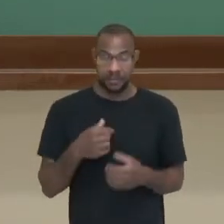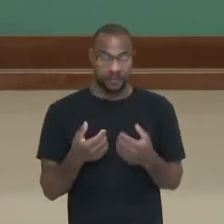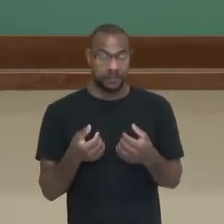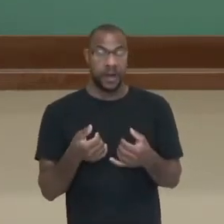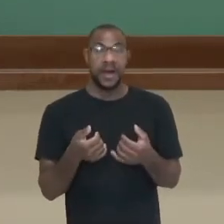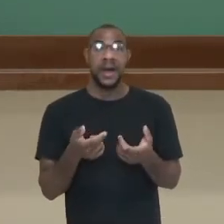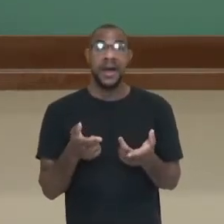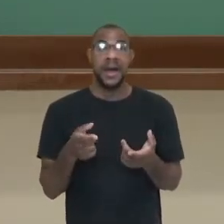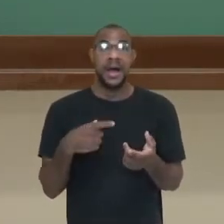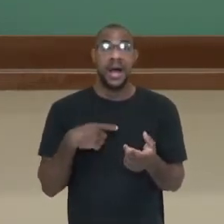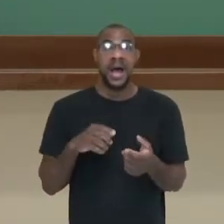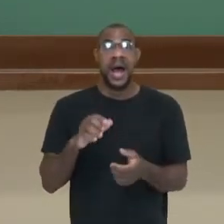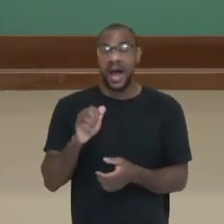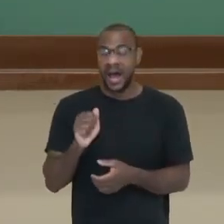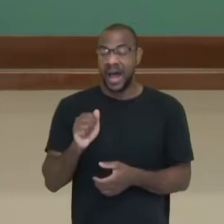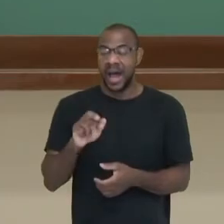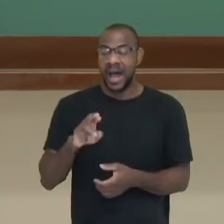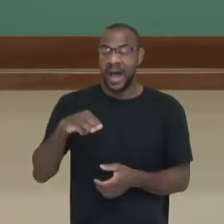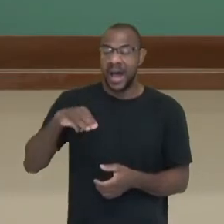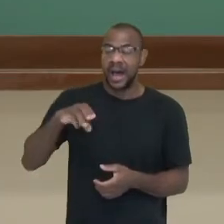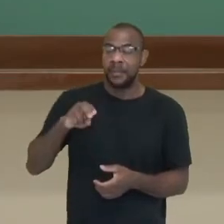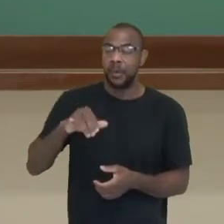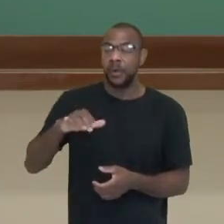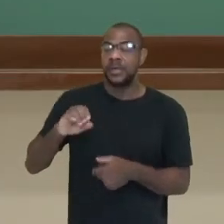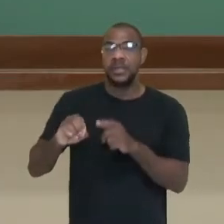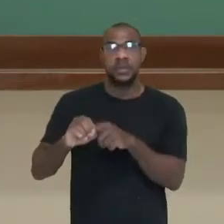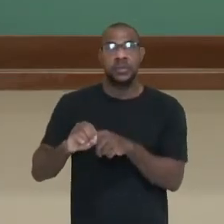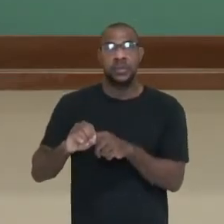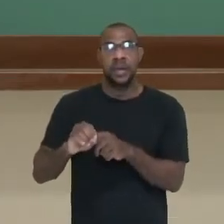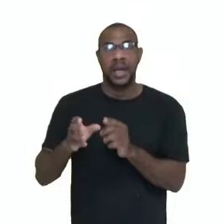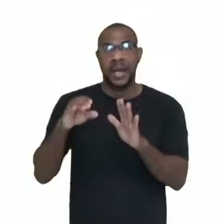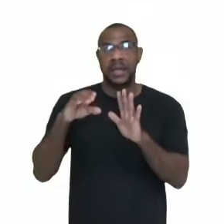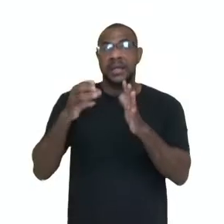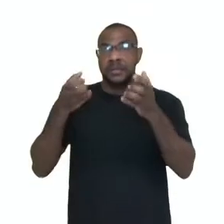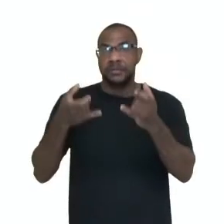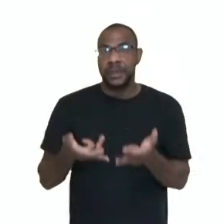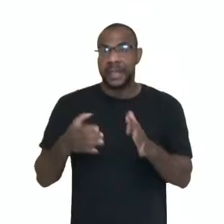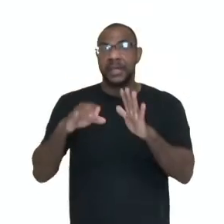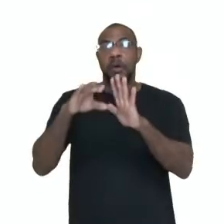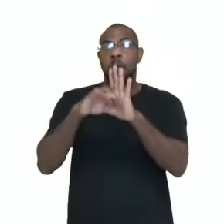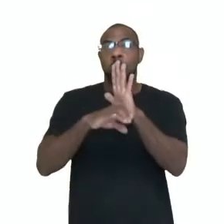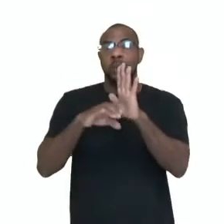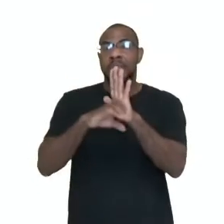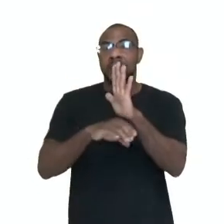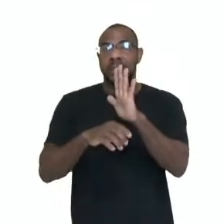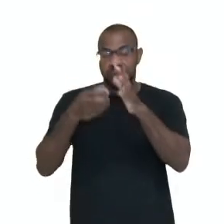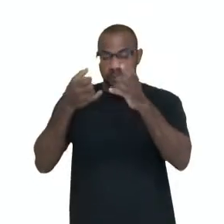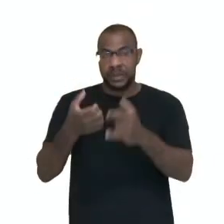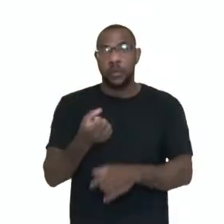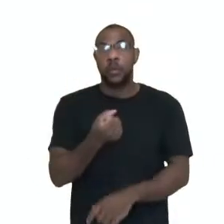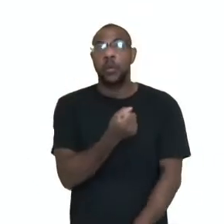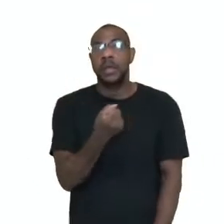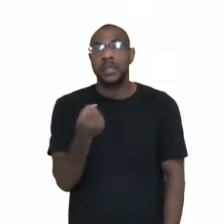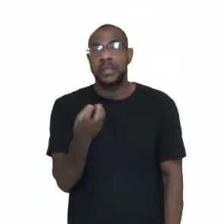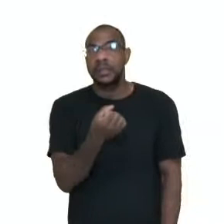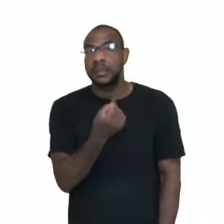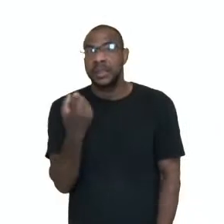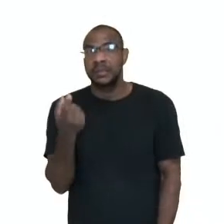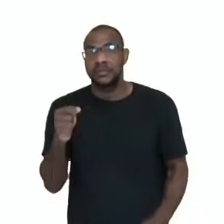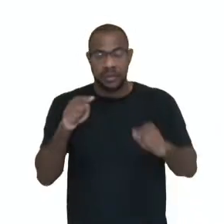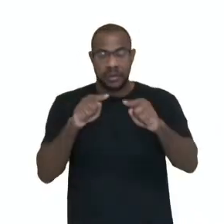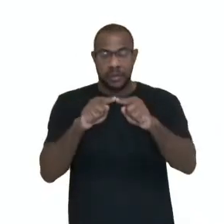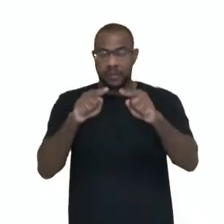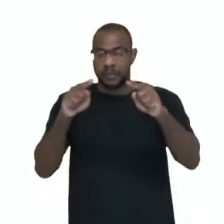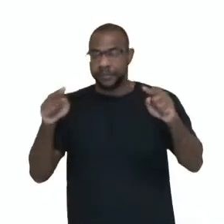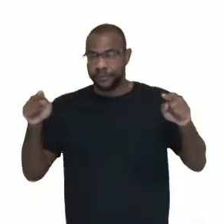é do que um termo usado para definir a quantidade de ventres que forma